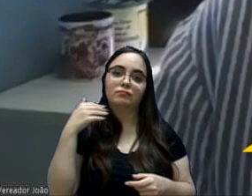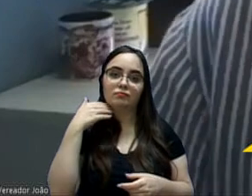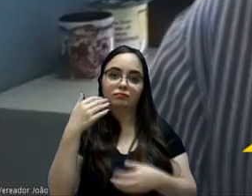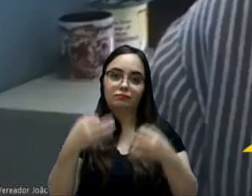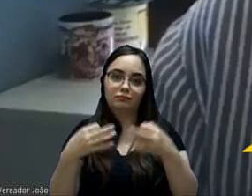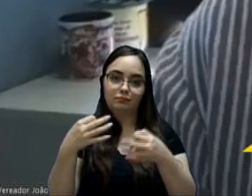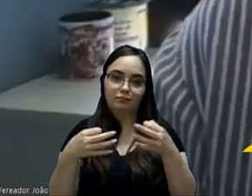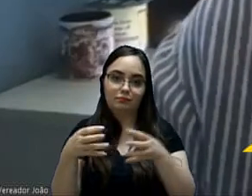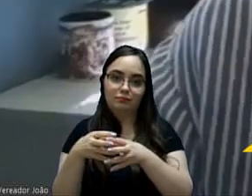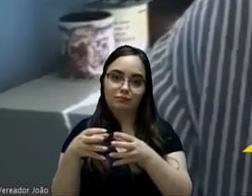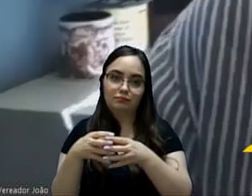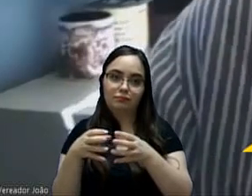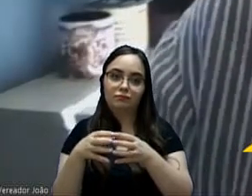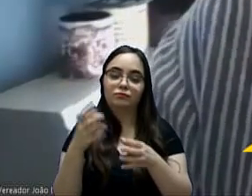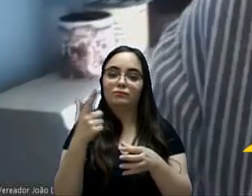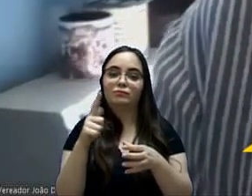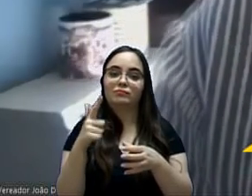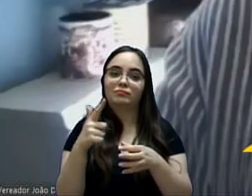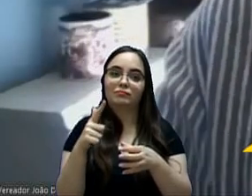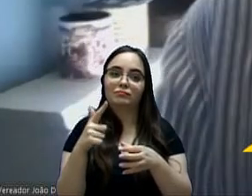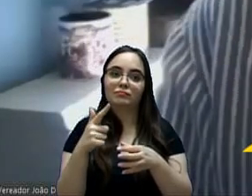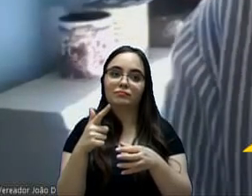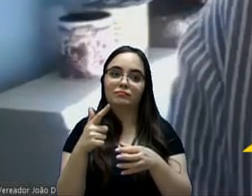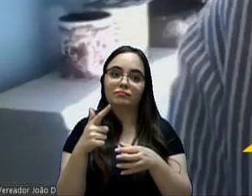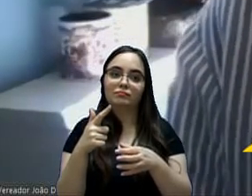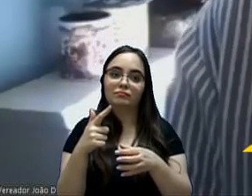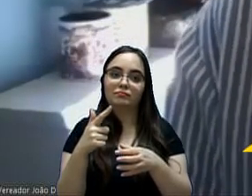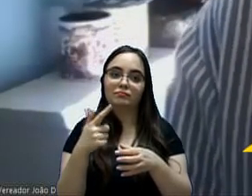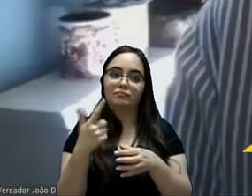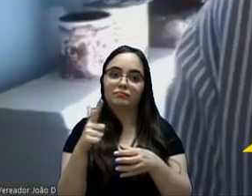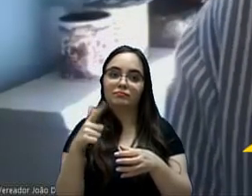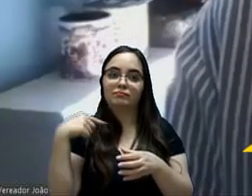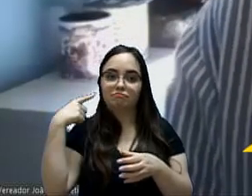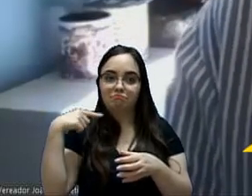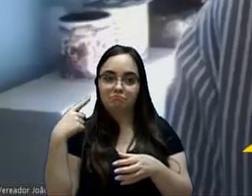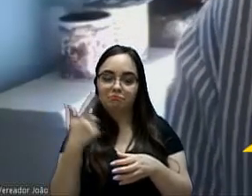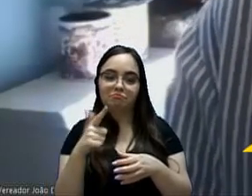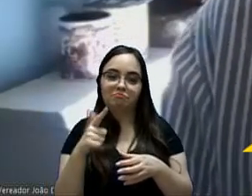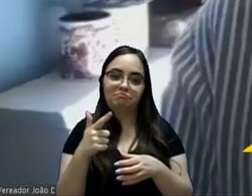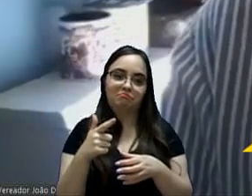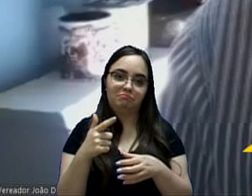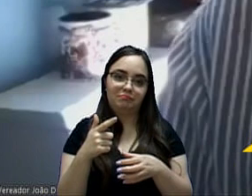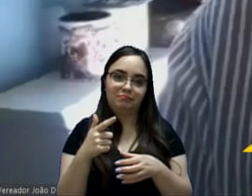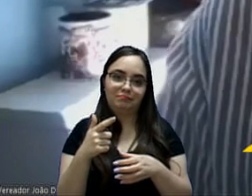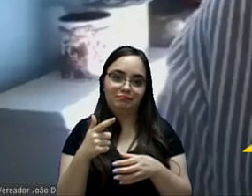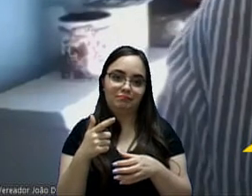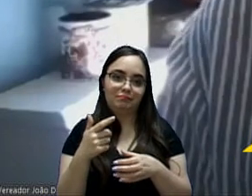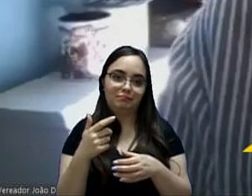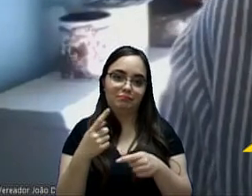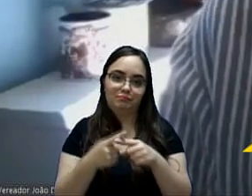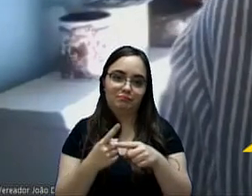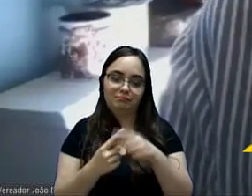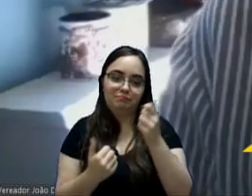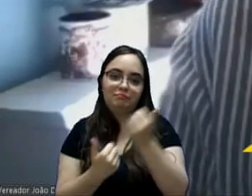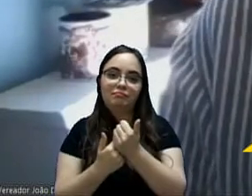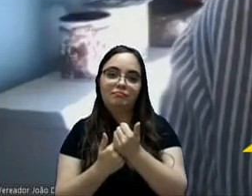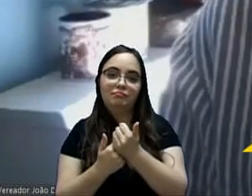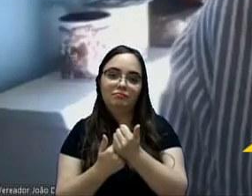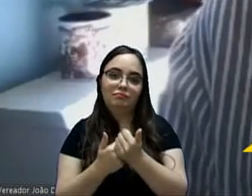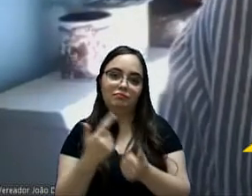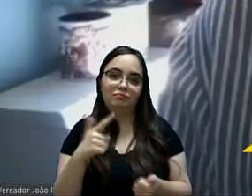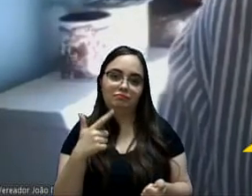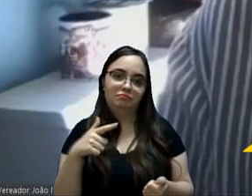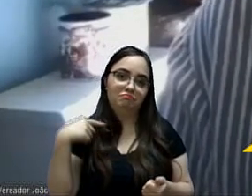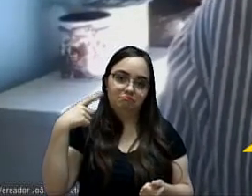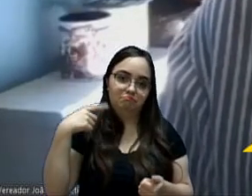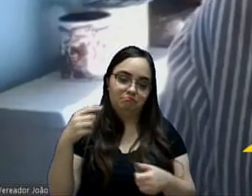Justiça, que não tem base para poder emitir juízo de valor nem parecer, porque não tem